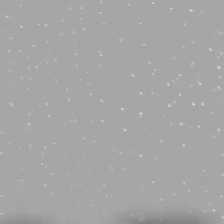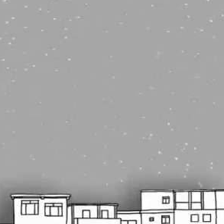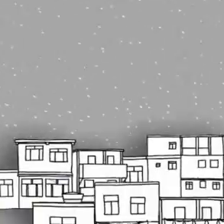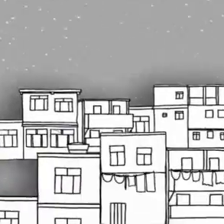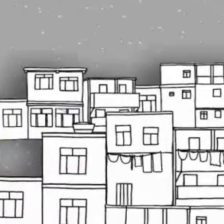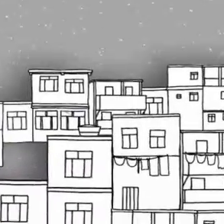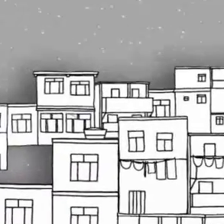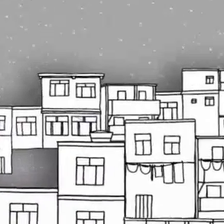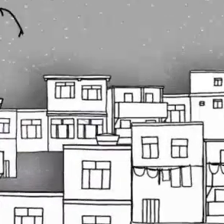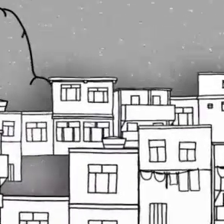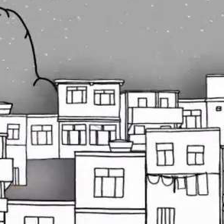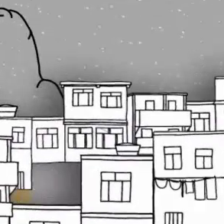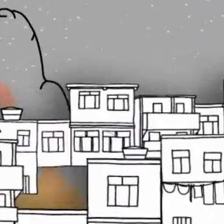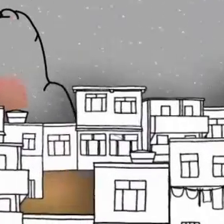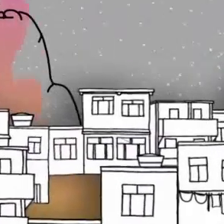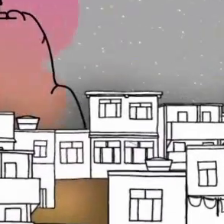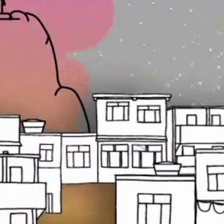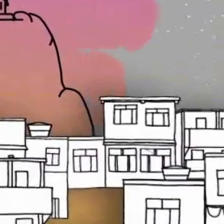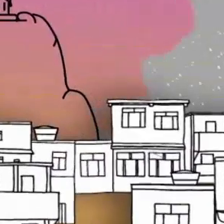e